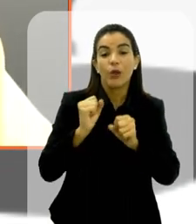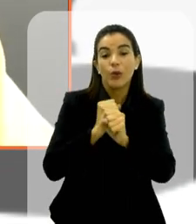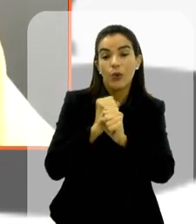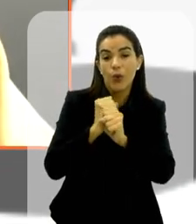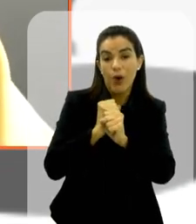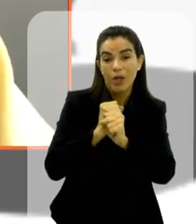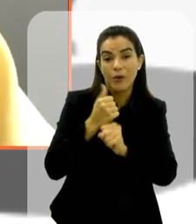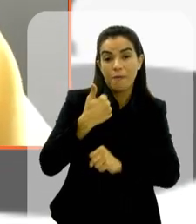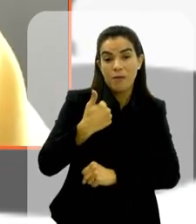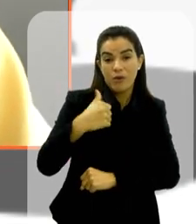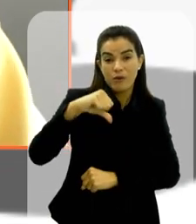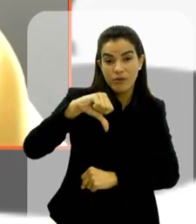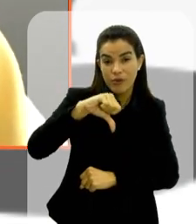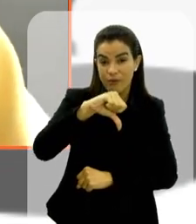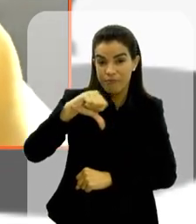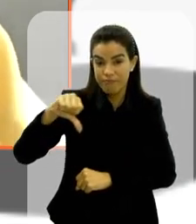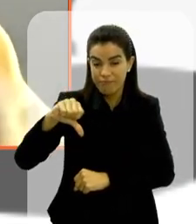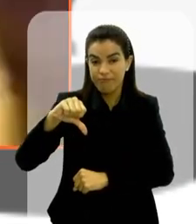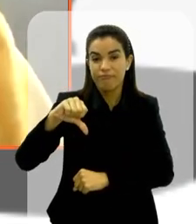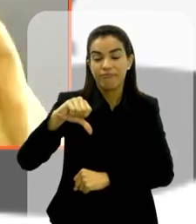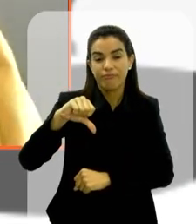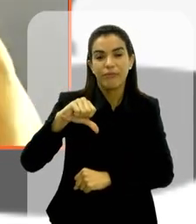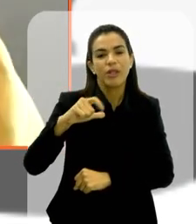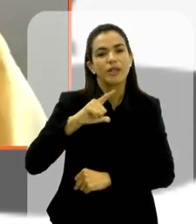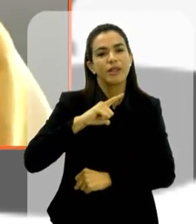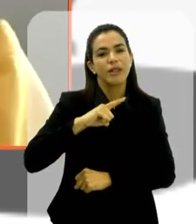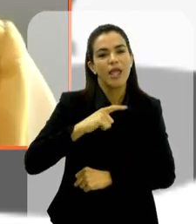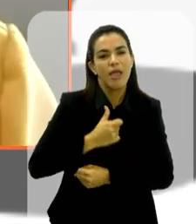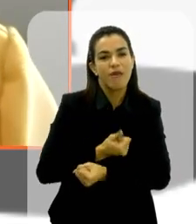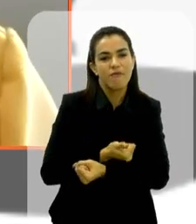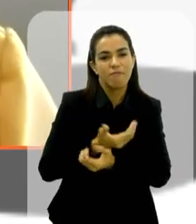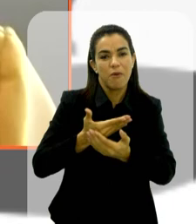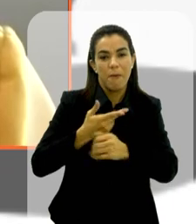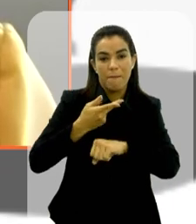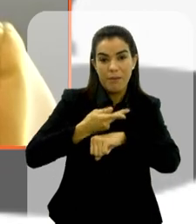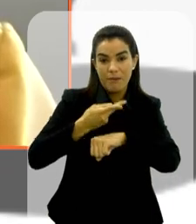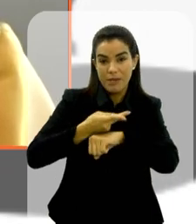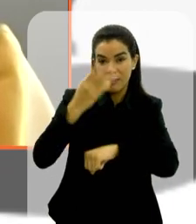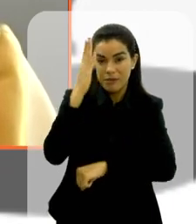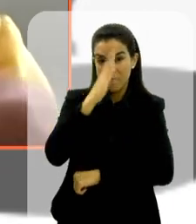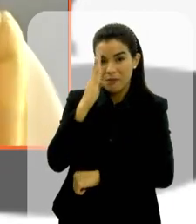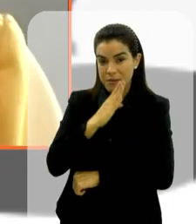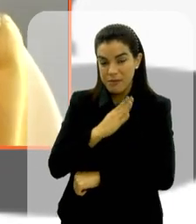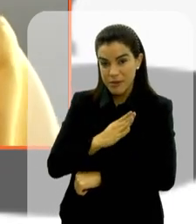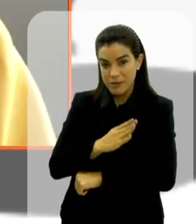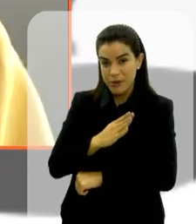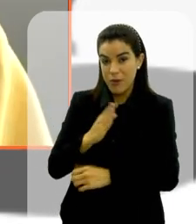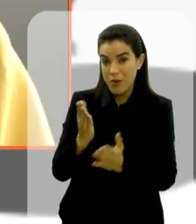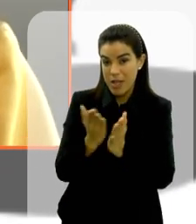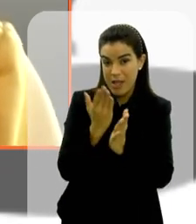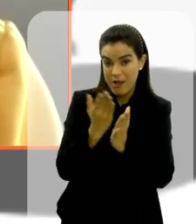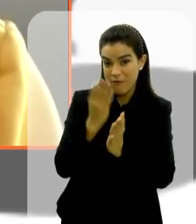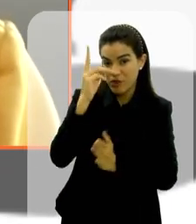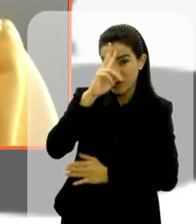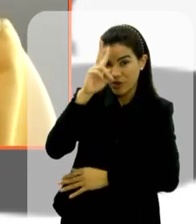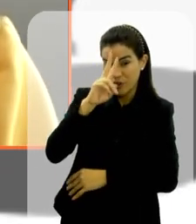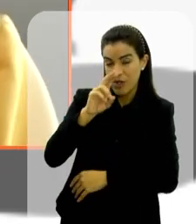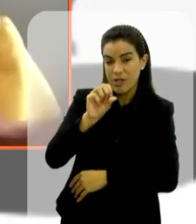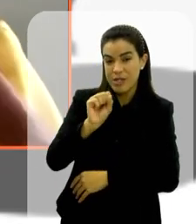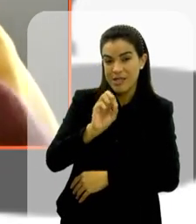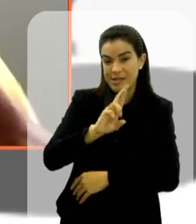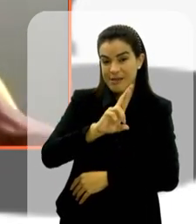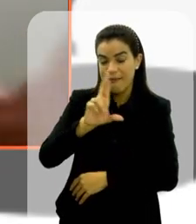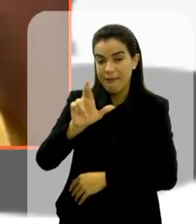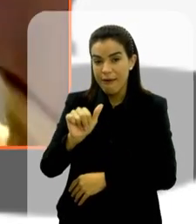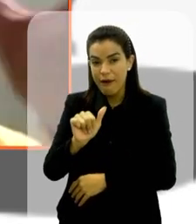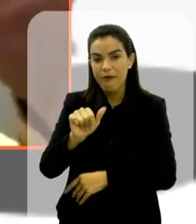seguinte, 1999, houve uma premiação de livros no Brasil, e esse livro, História da Serra, foi